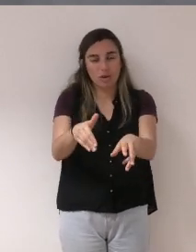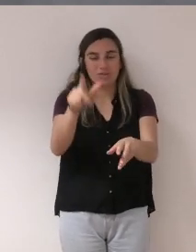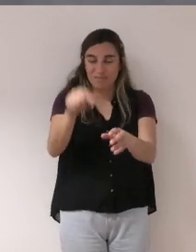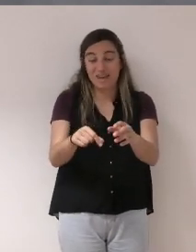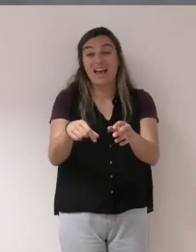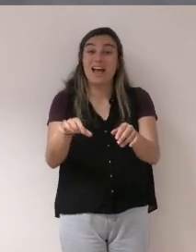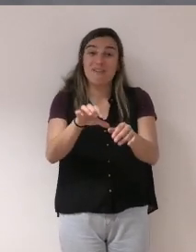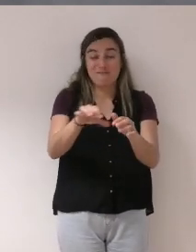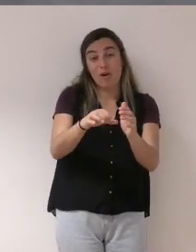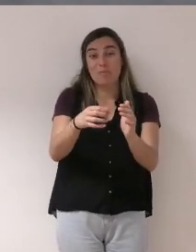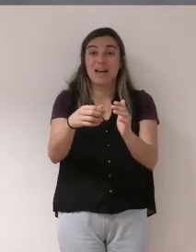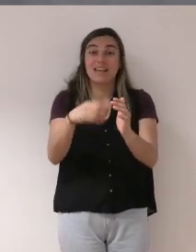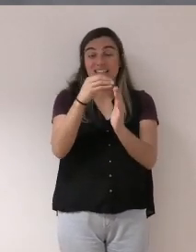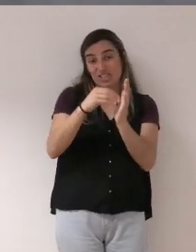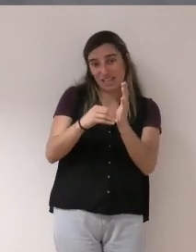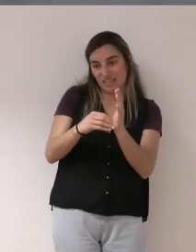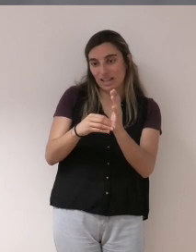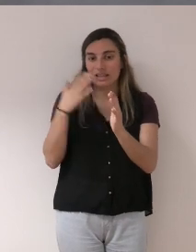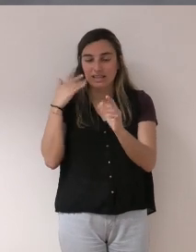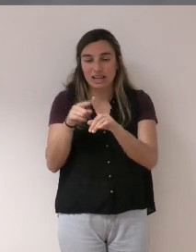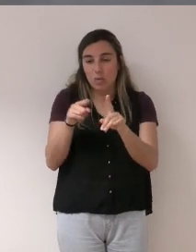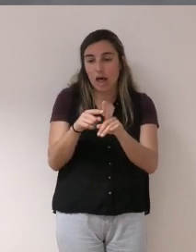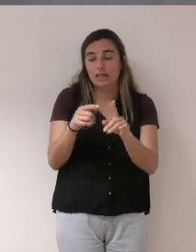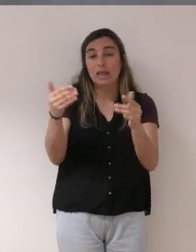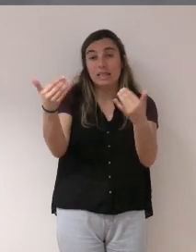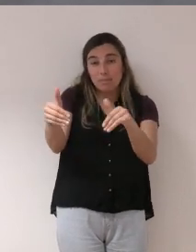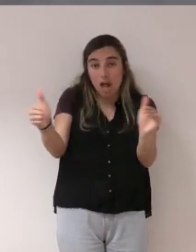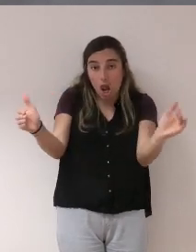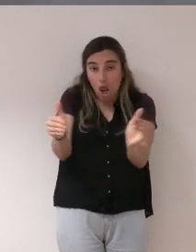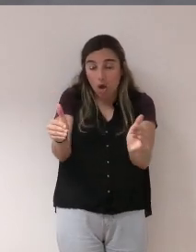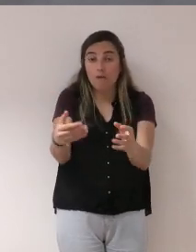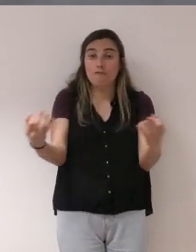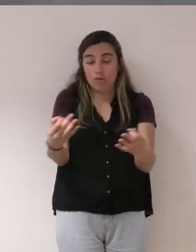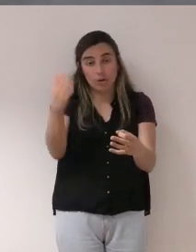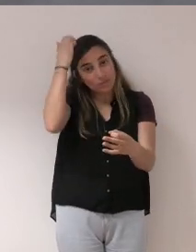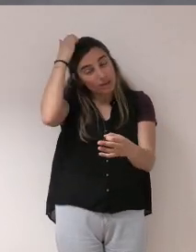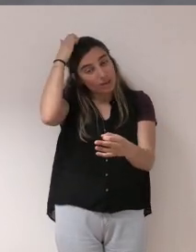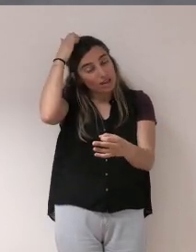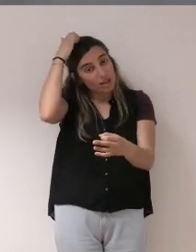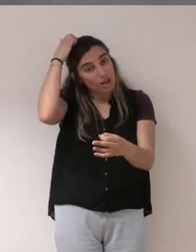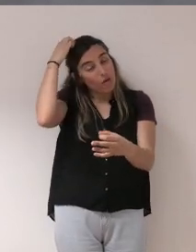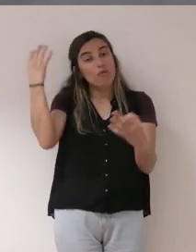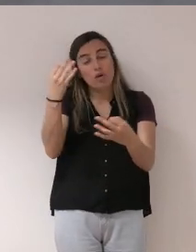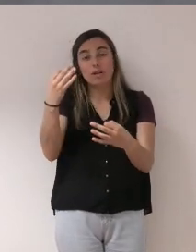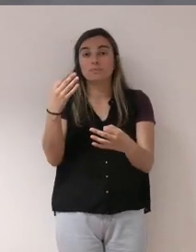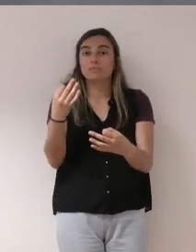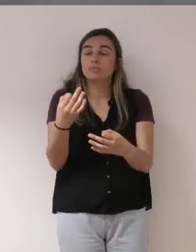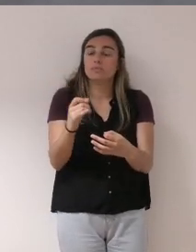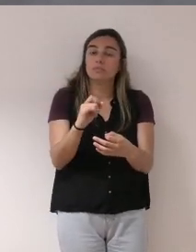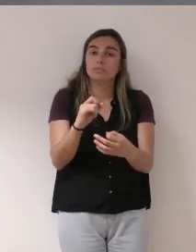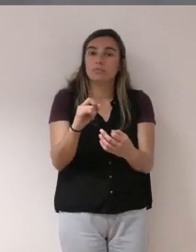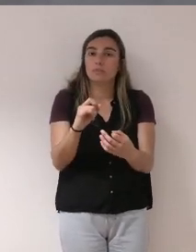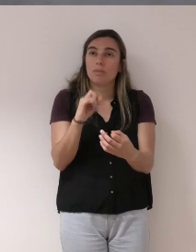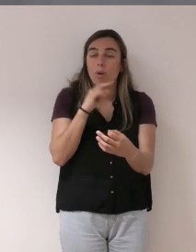narrativa, enquadrando-a em margens estreitas. Agora, digamos aquilo que há alguma austeridade formal, alguma falta eventualmente de